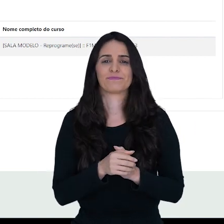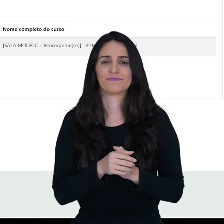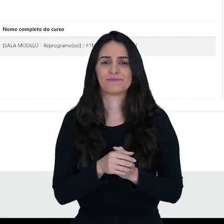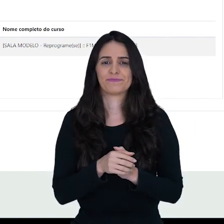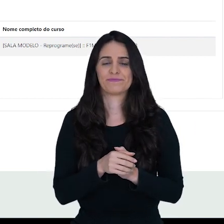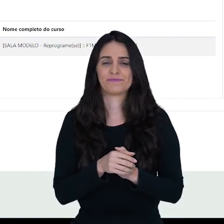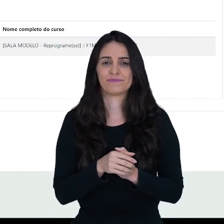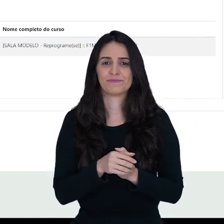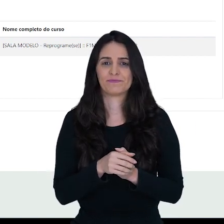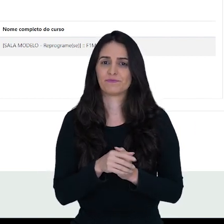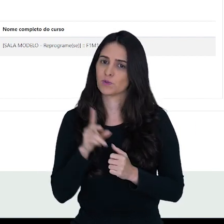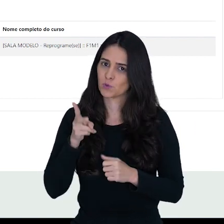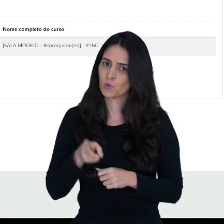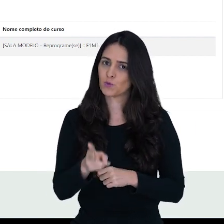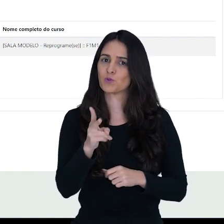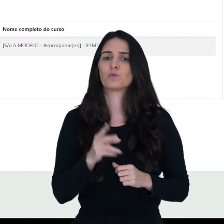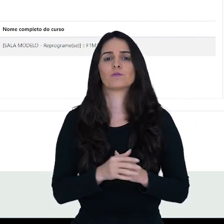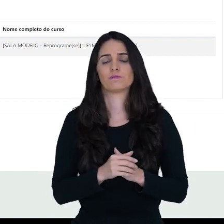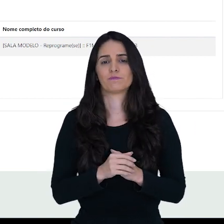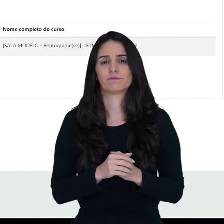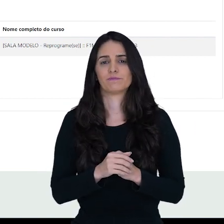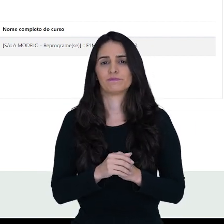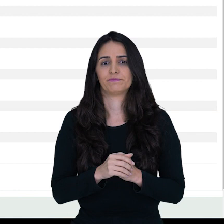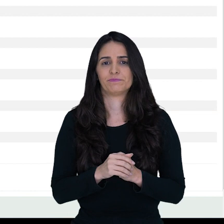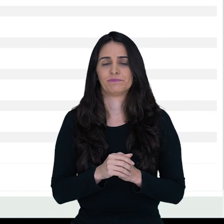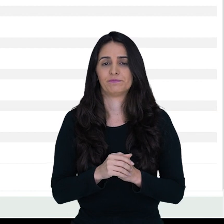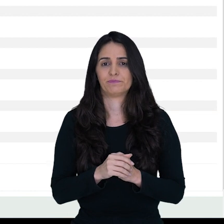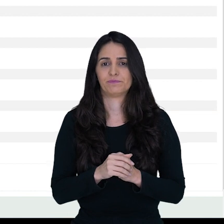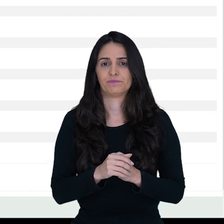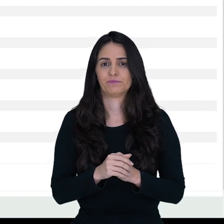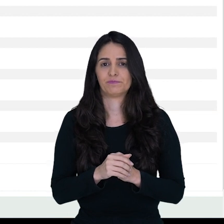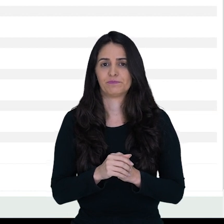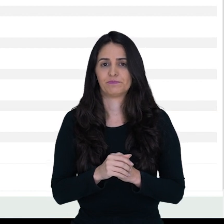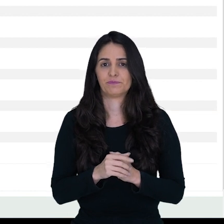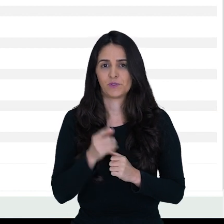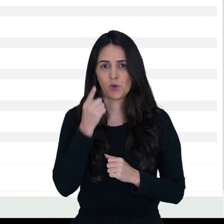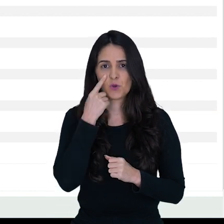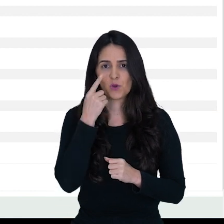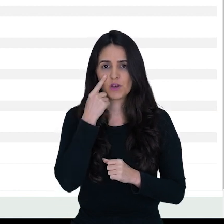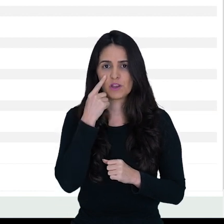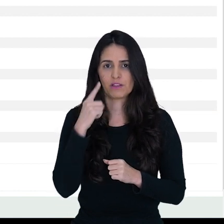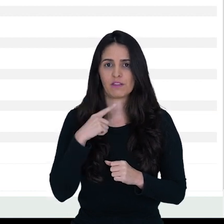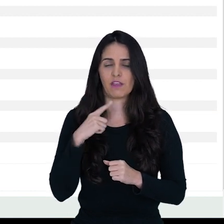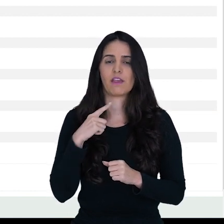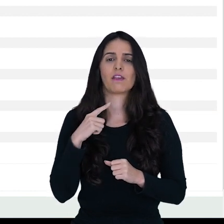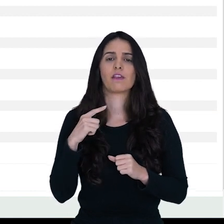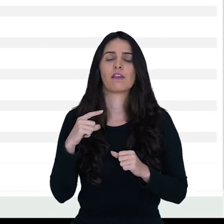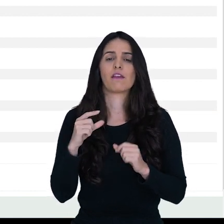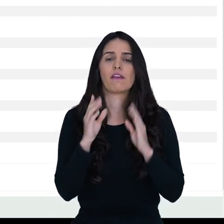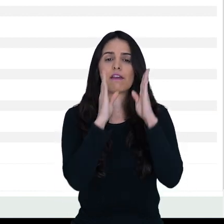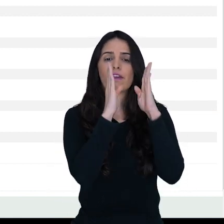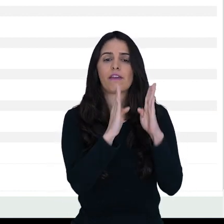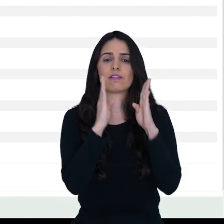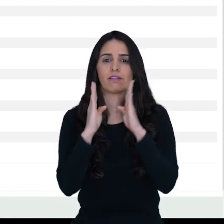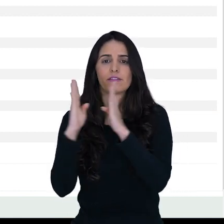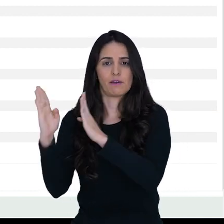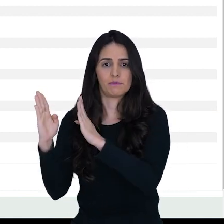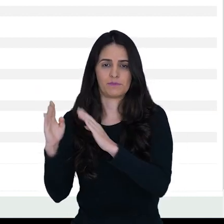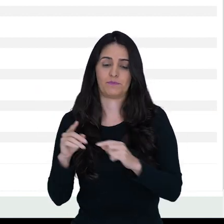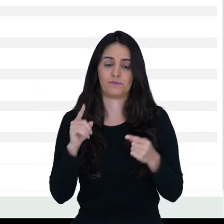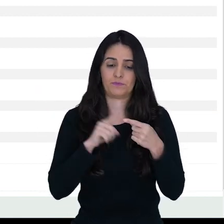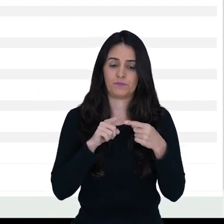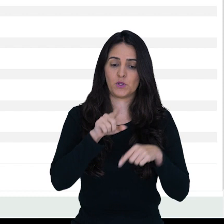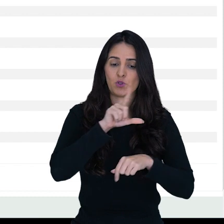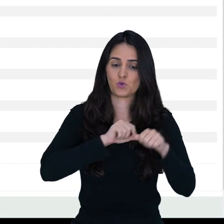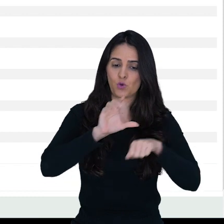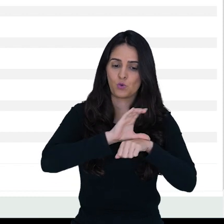o que você pode fazer vai continuar veja que aqui em cima temos as diversas etapas então primeiro